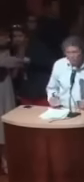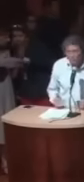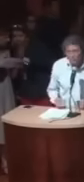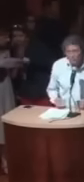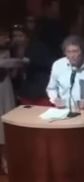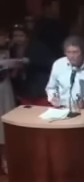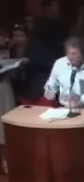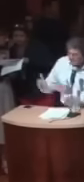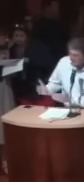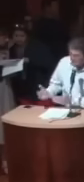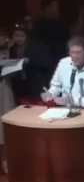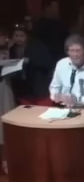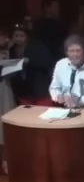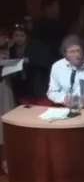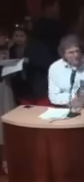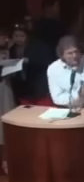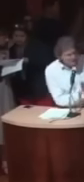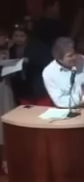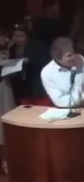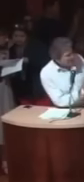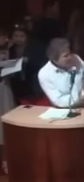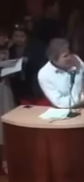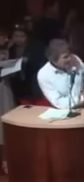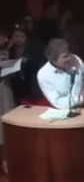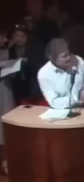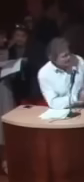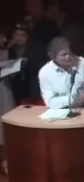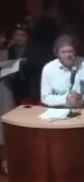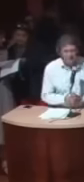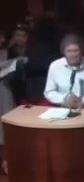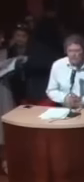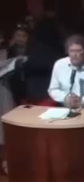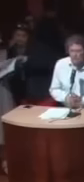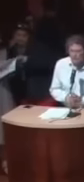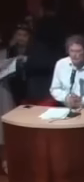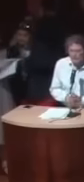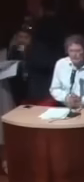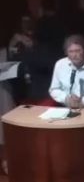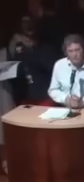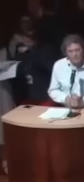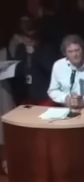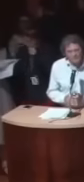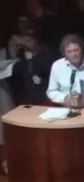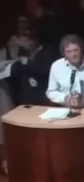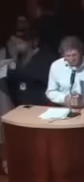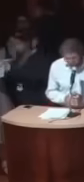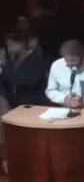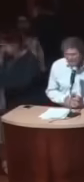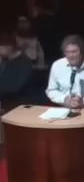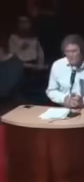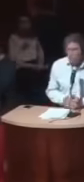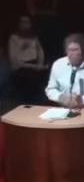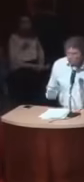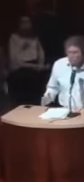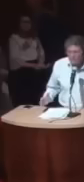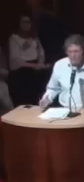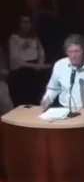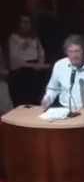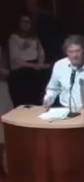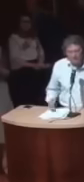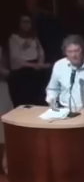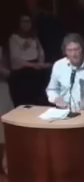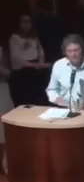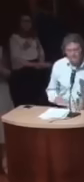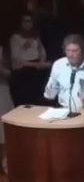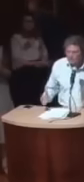E o último ponto, e aqui temos vários reitores e andifes que a gente agradece essa parceria todo o tempo, é a preocupação com a educação pública e gratuita em todos os